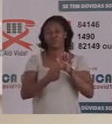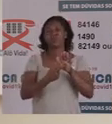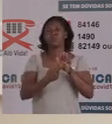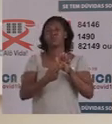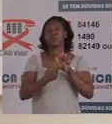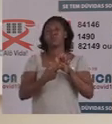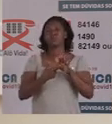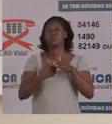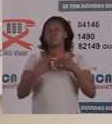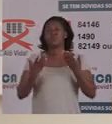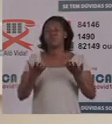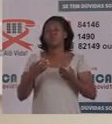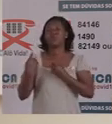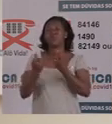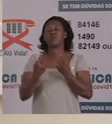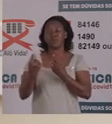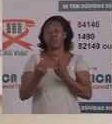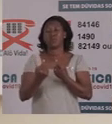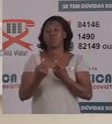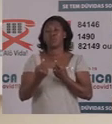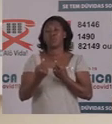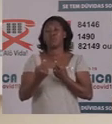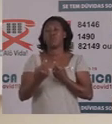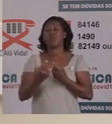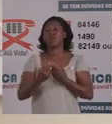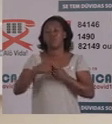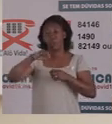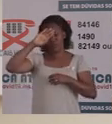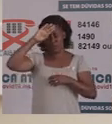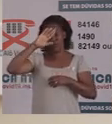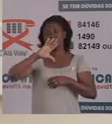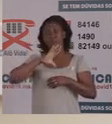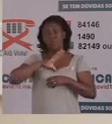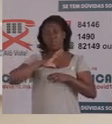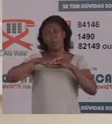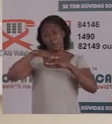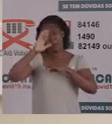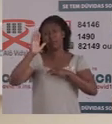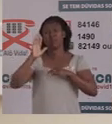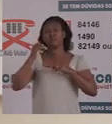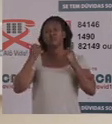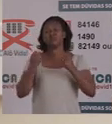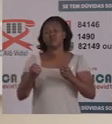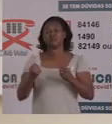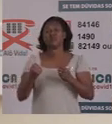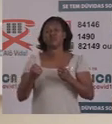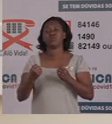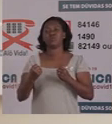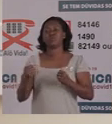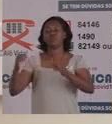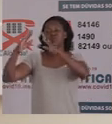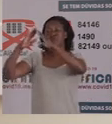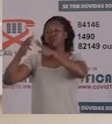do fato de que esta epidemia tem uma forte dominância até agora de casos verificados no acampamento em